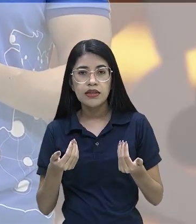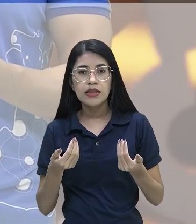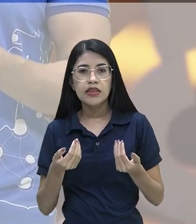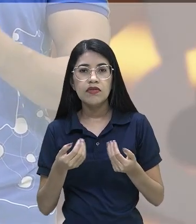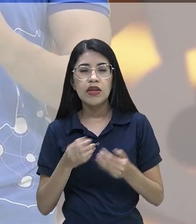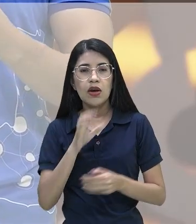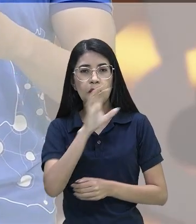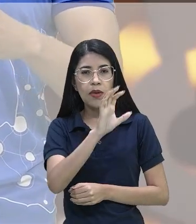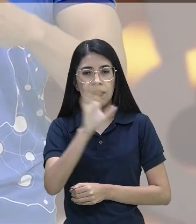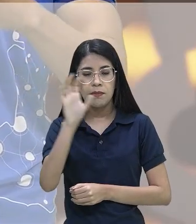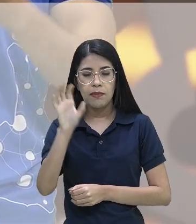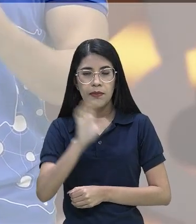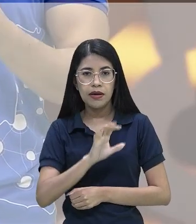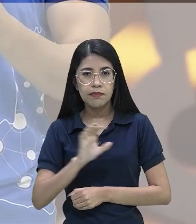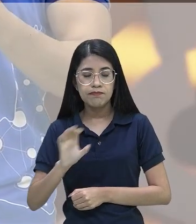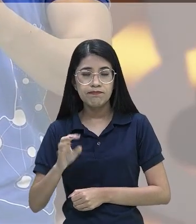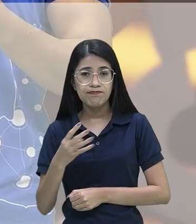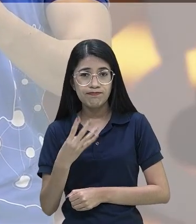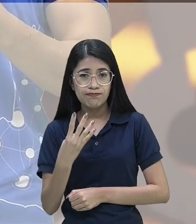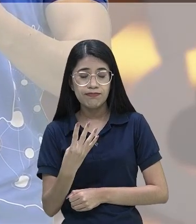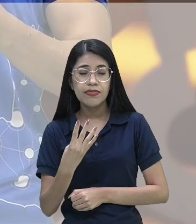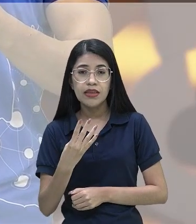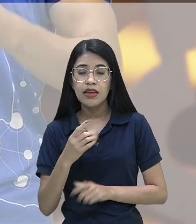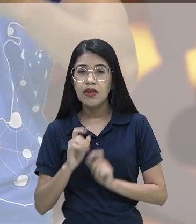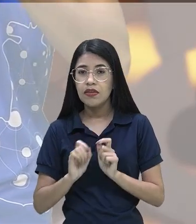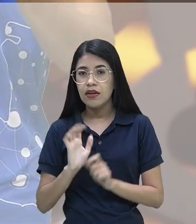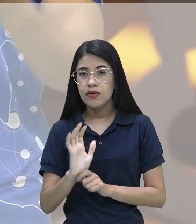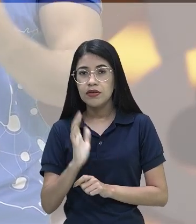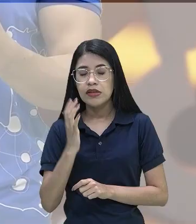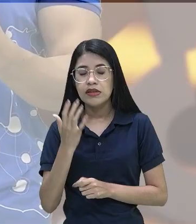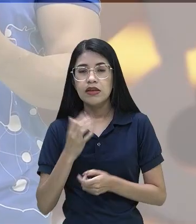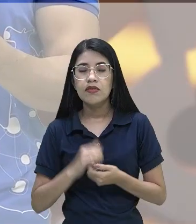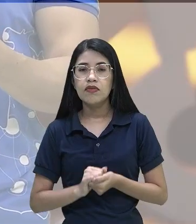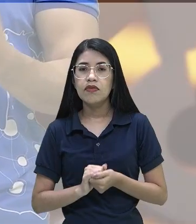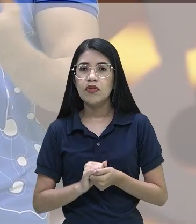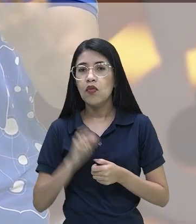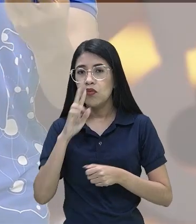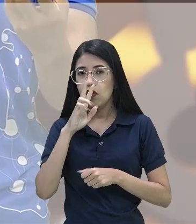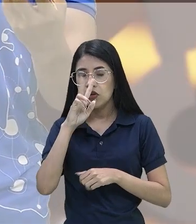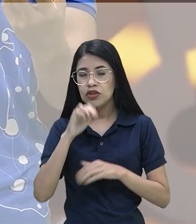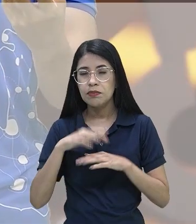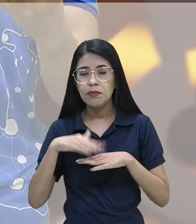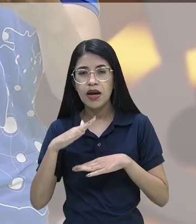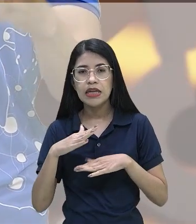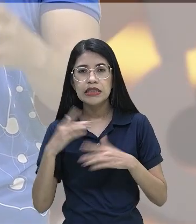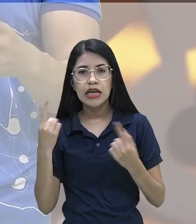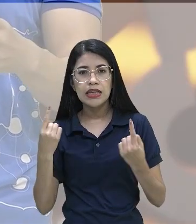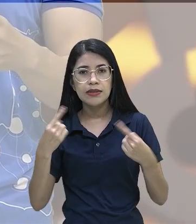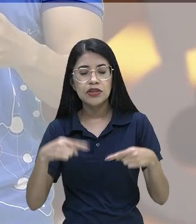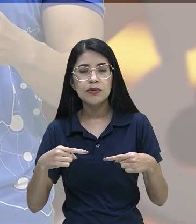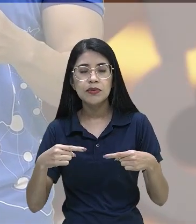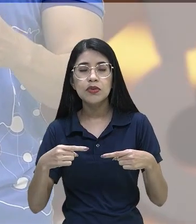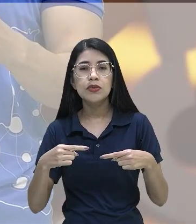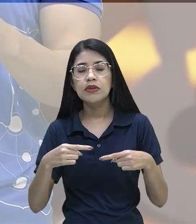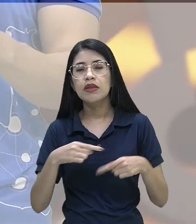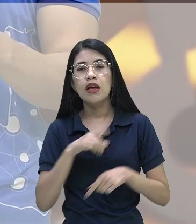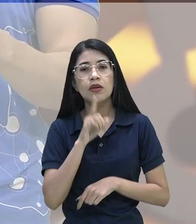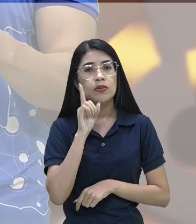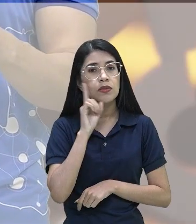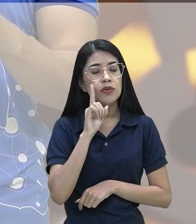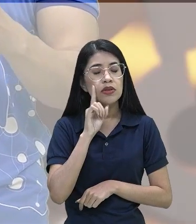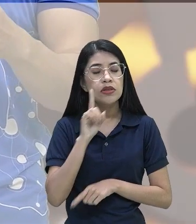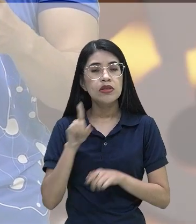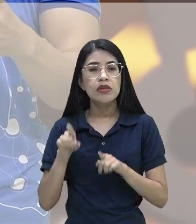4 zonas, né, é que vai intensificar esse clima de rivalidade entre os